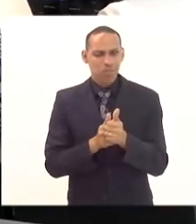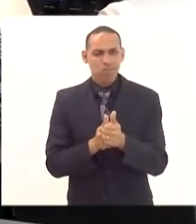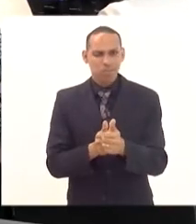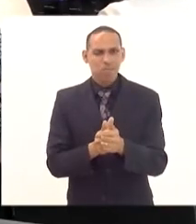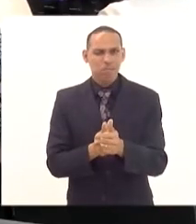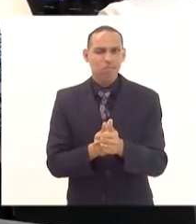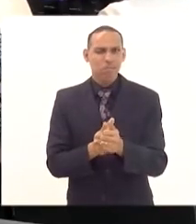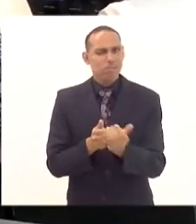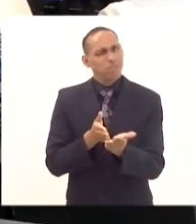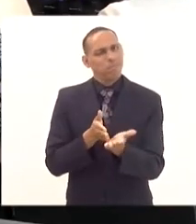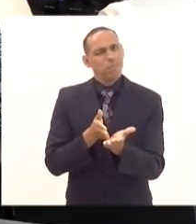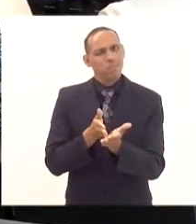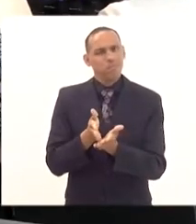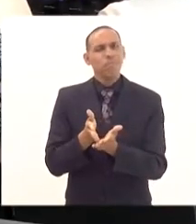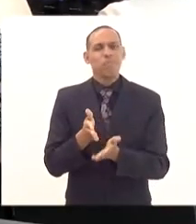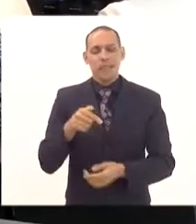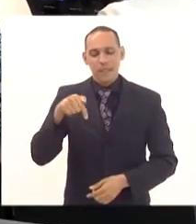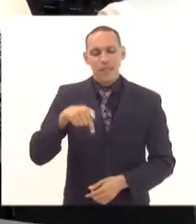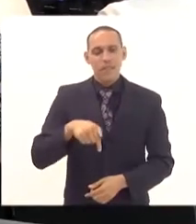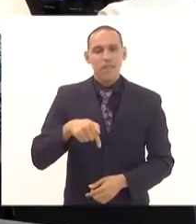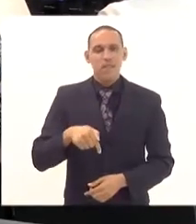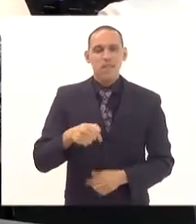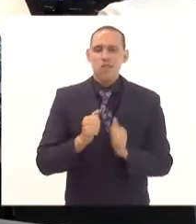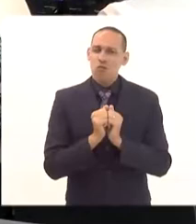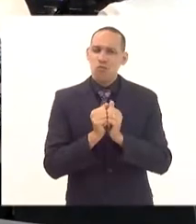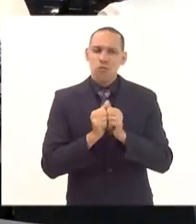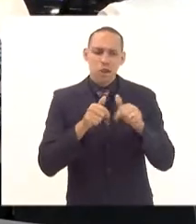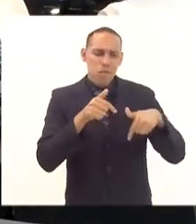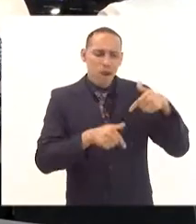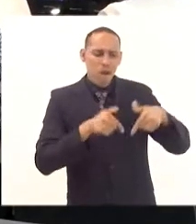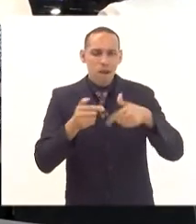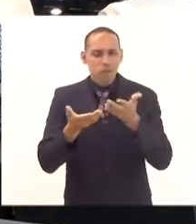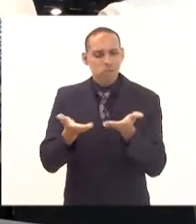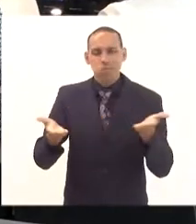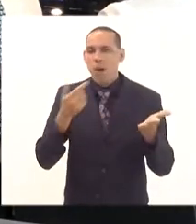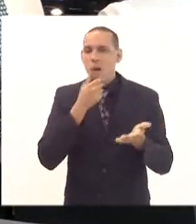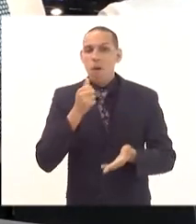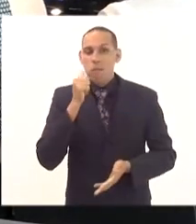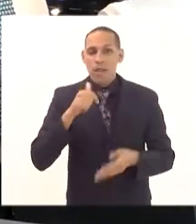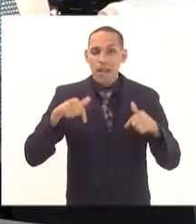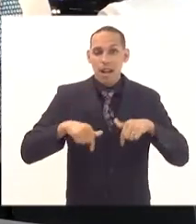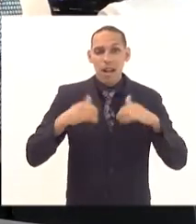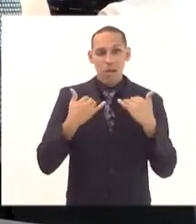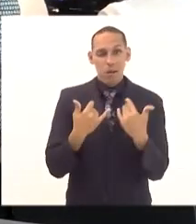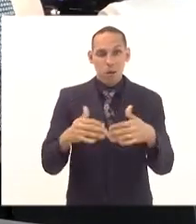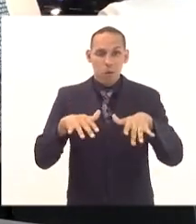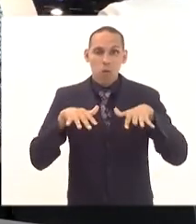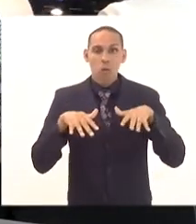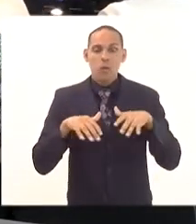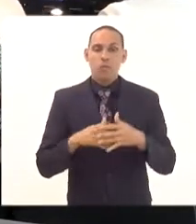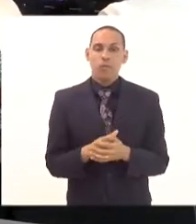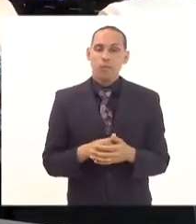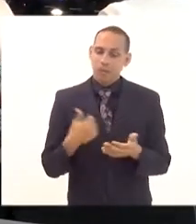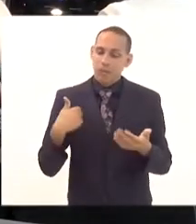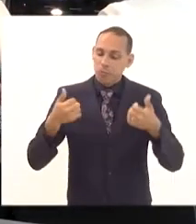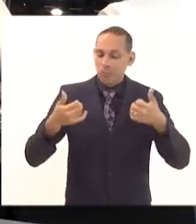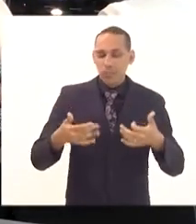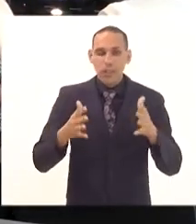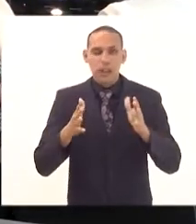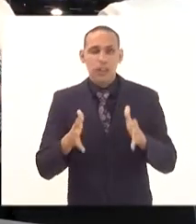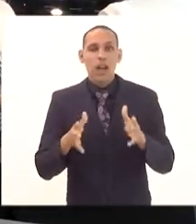importante também sempre ao lado aí dos trabalhadores e trabalhadoras bom essa audiência Como eu disse inicialmente